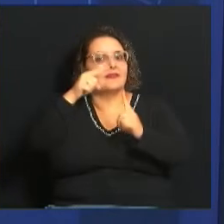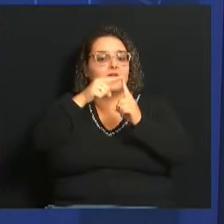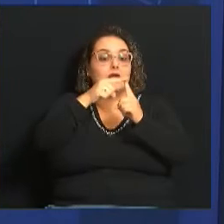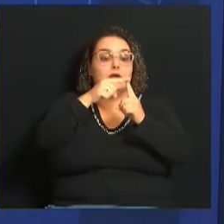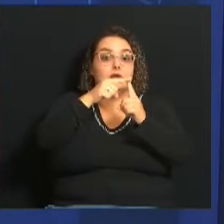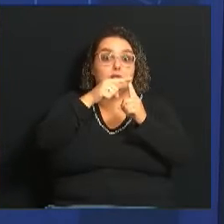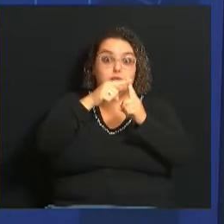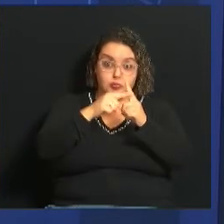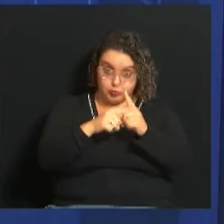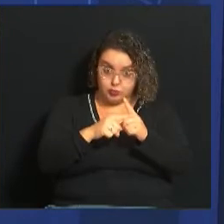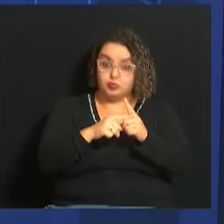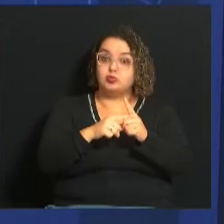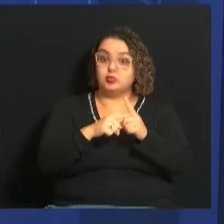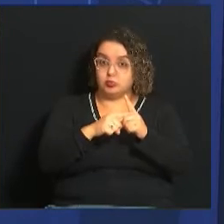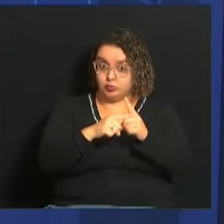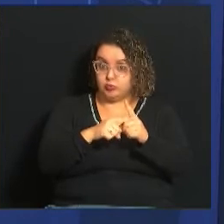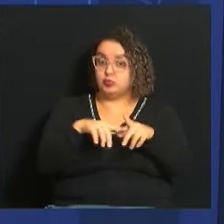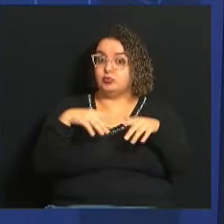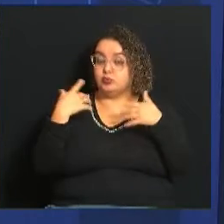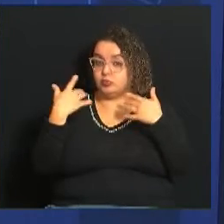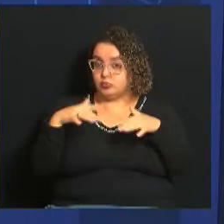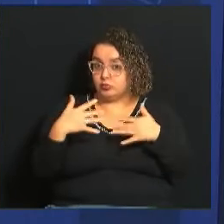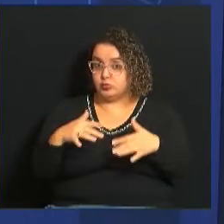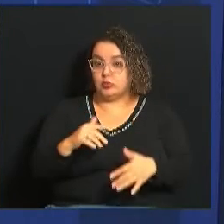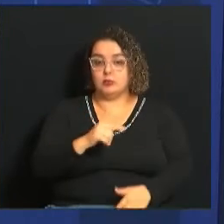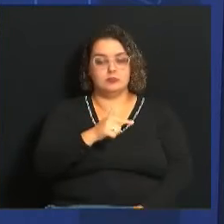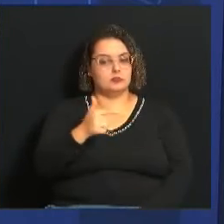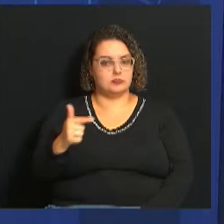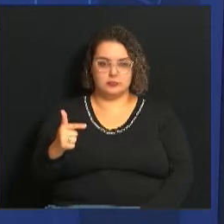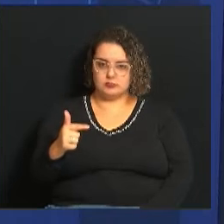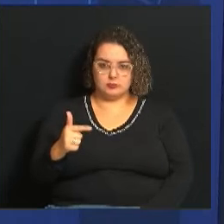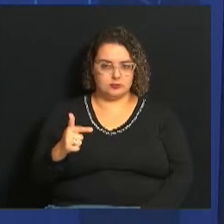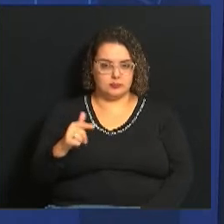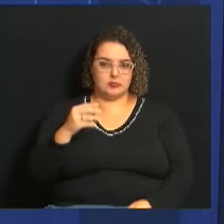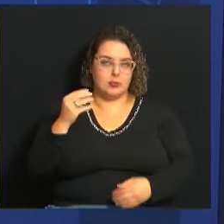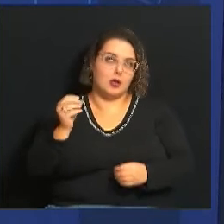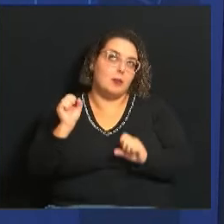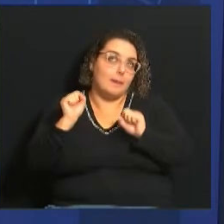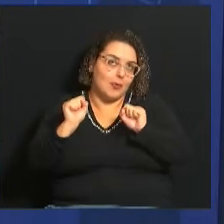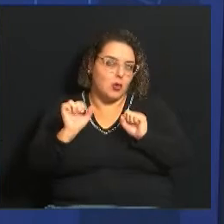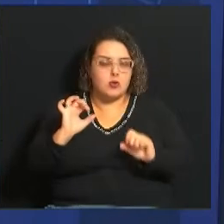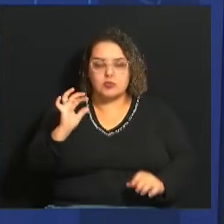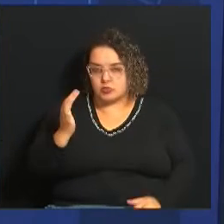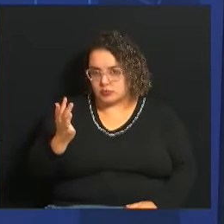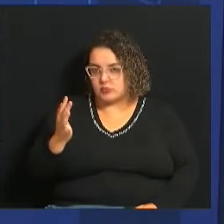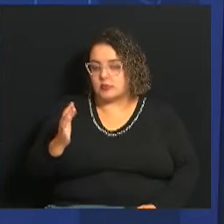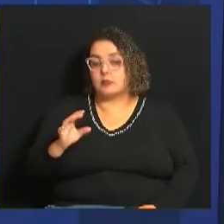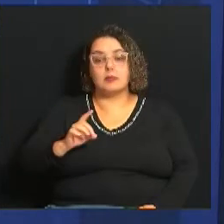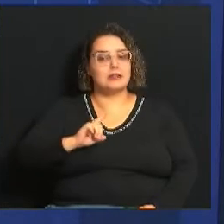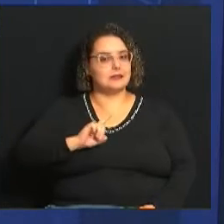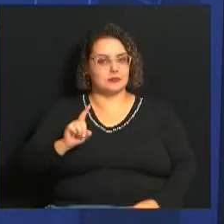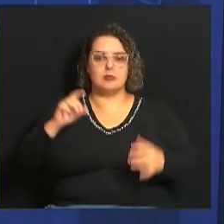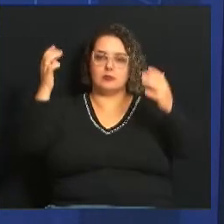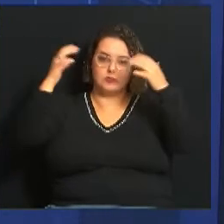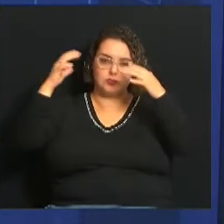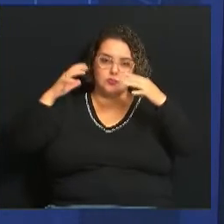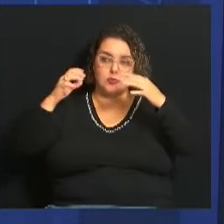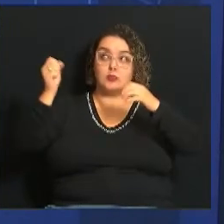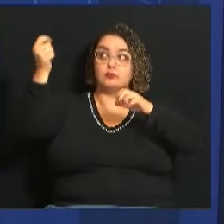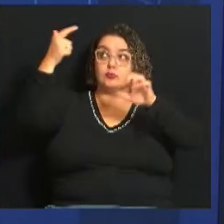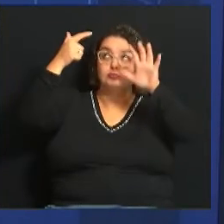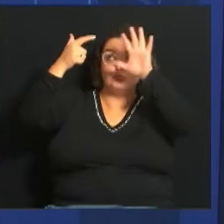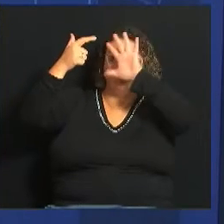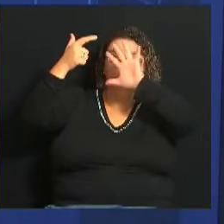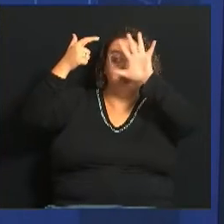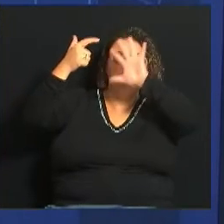cai bastante, viu? Não tem previsão de chuva, então o sol continua aparecendo entre nuvens.